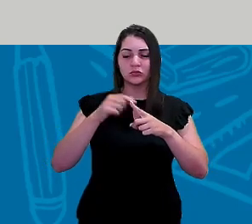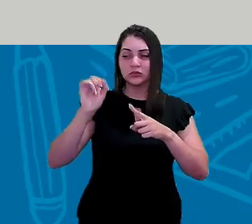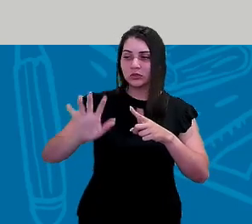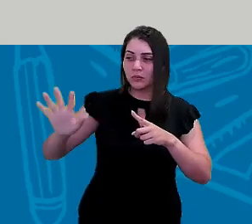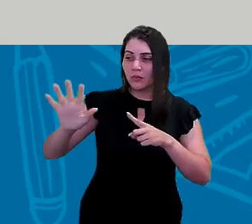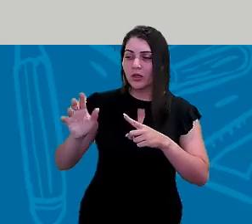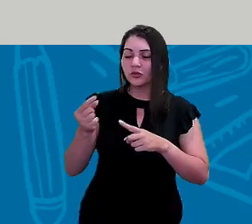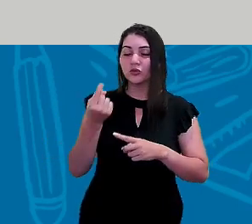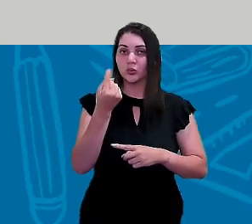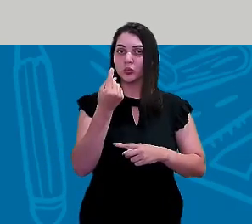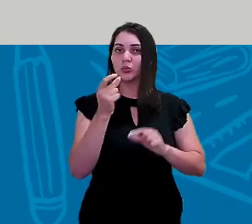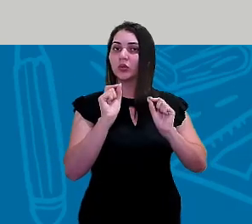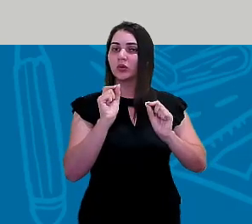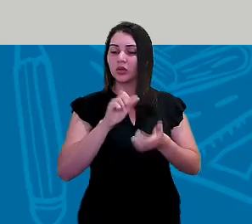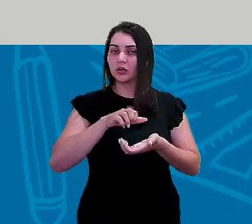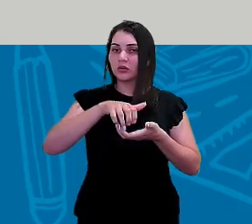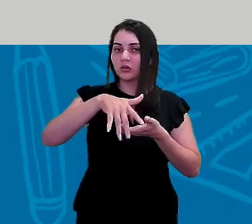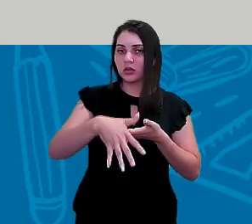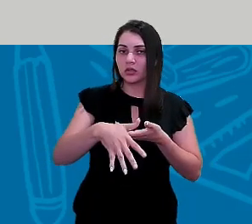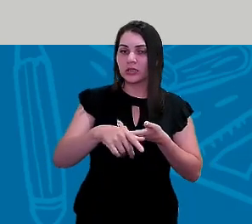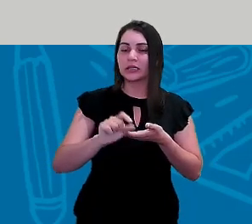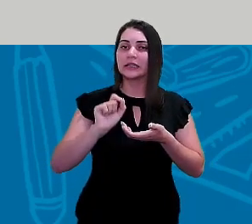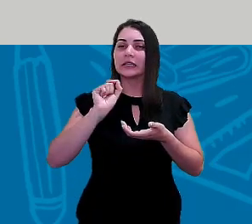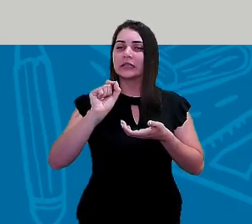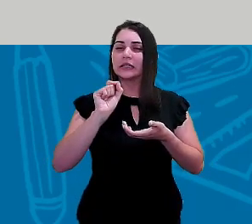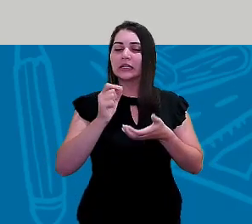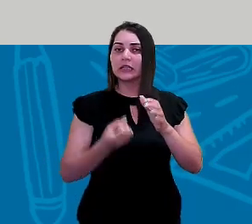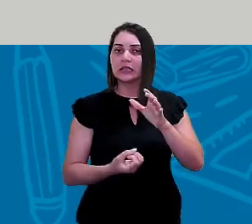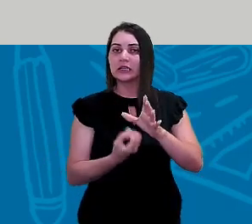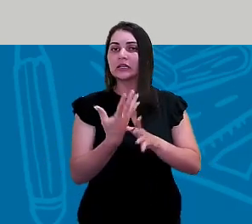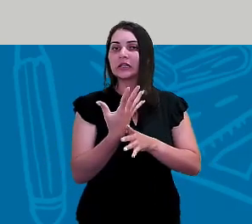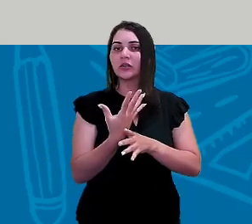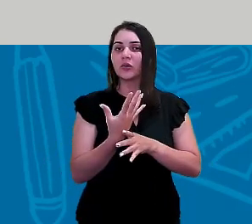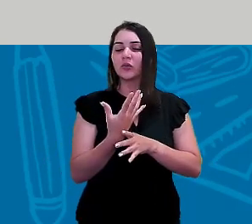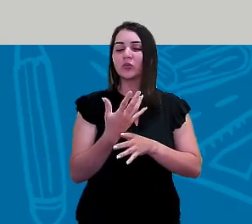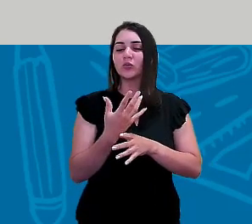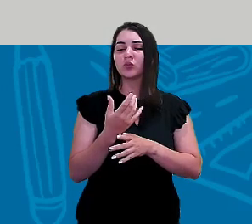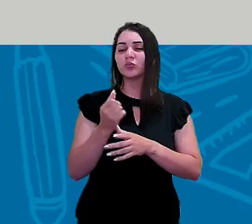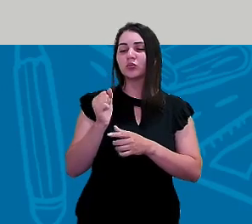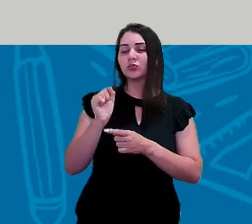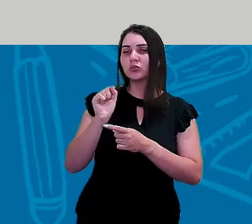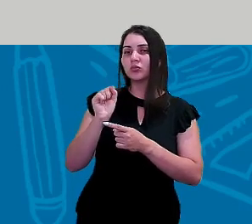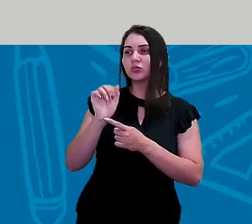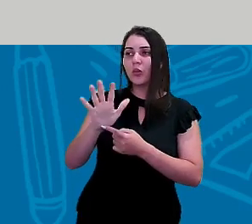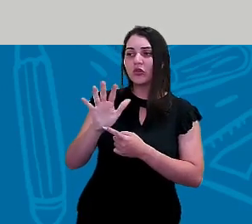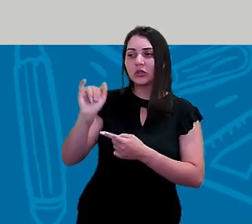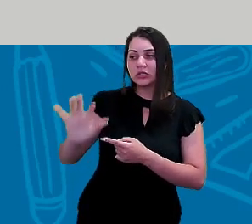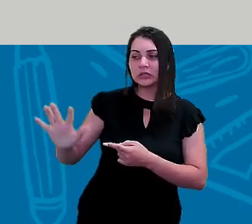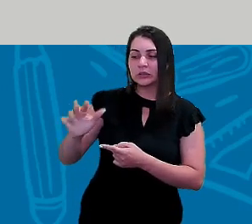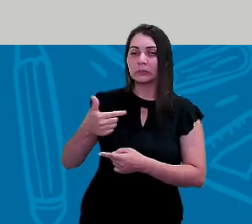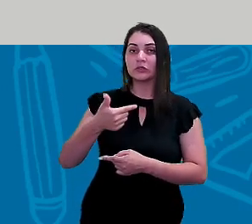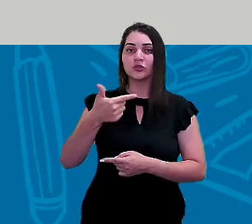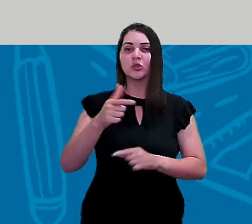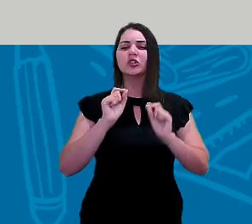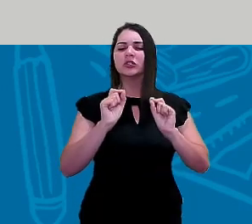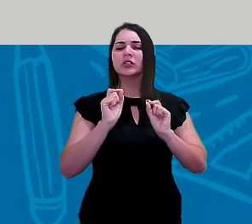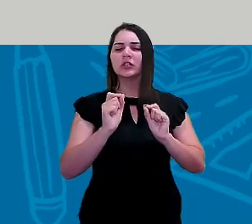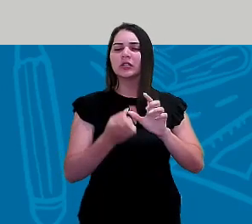da cachoeira. Quem criou os elementos mostrados na imagem 2? Quem foi que criou